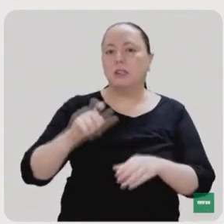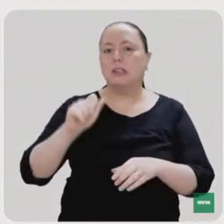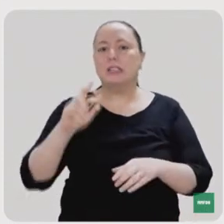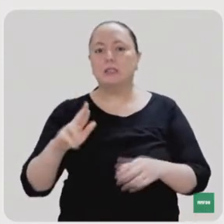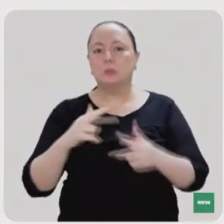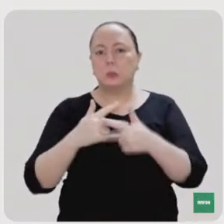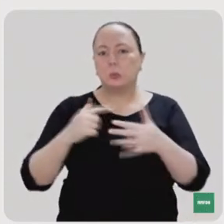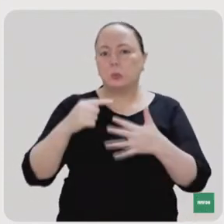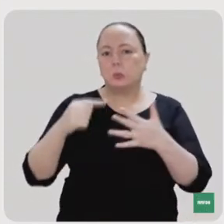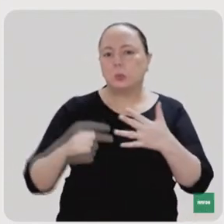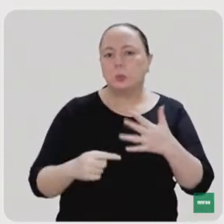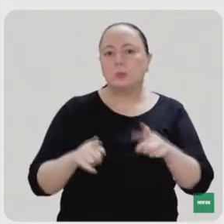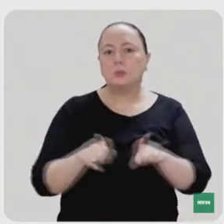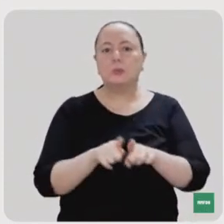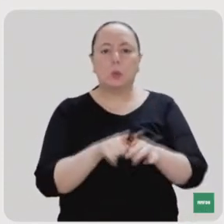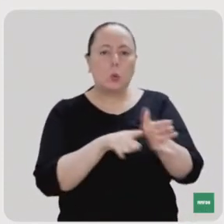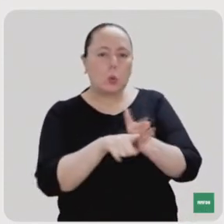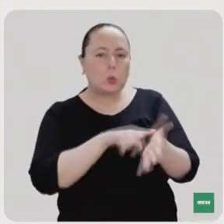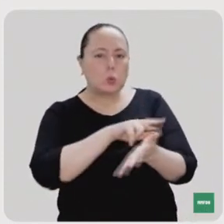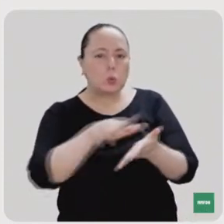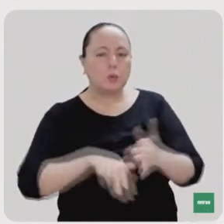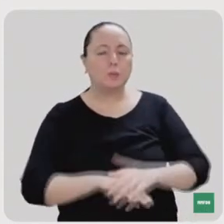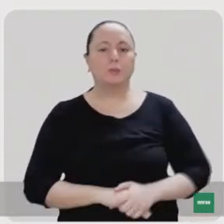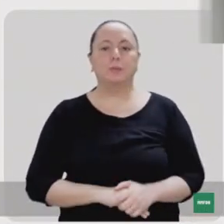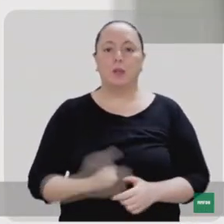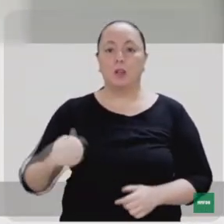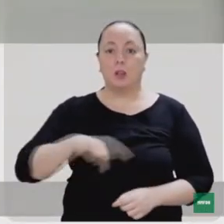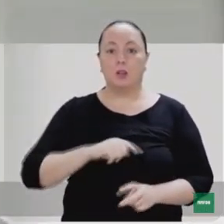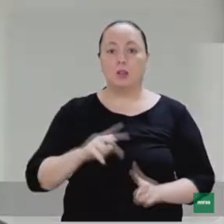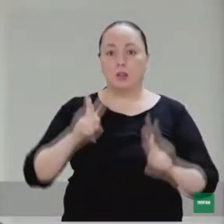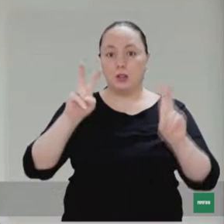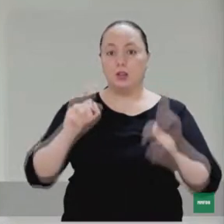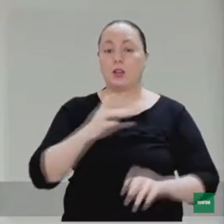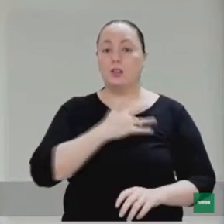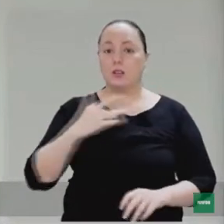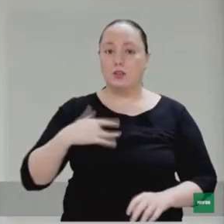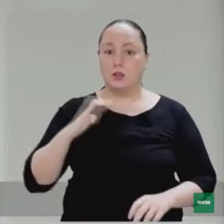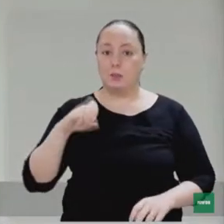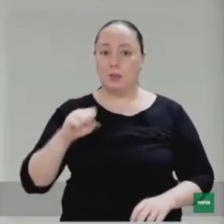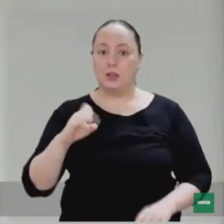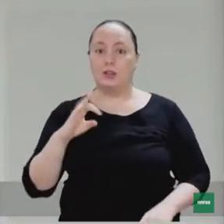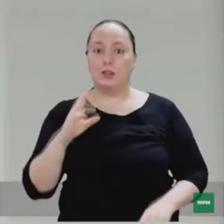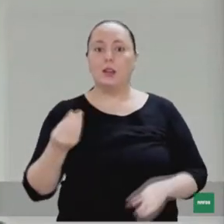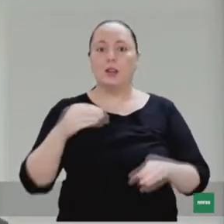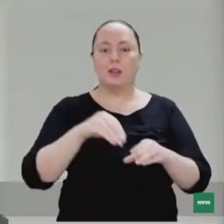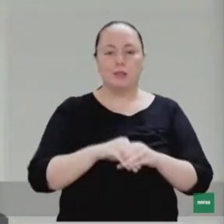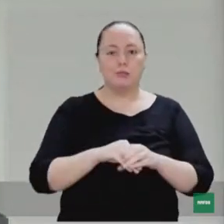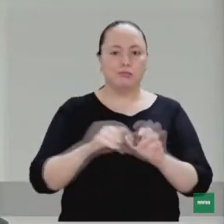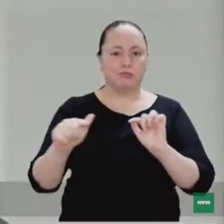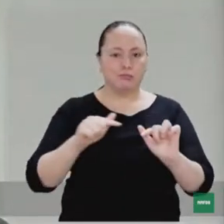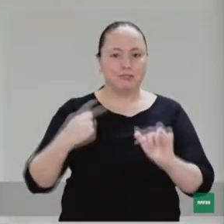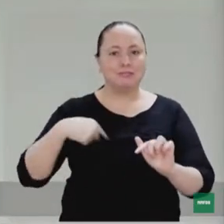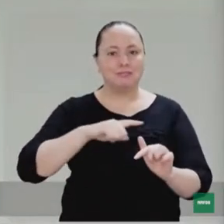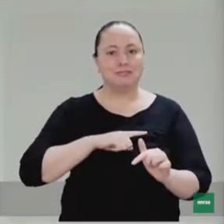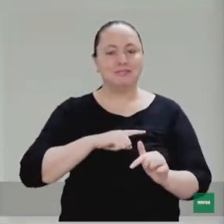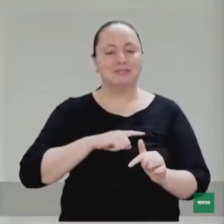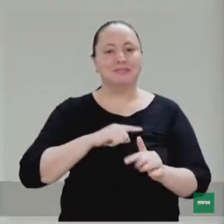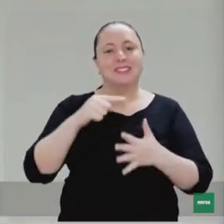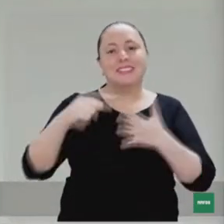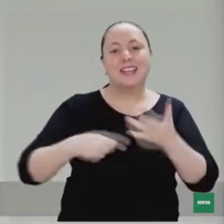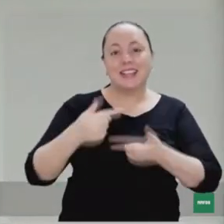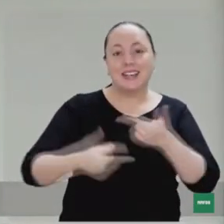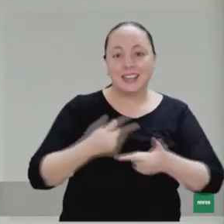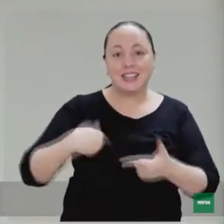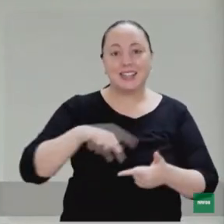Lar, Algar Tecnologia e Consultoria. Imediatamente, nosso lema foi saúde e bem-estar na Tech ou no Lar. E assim,